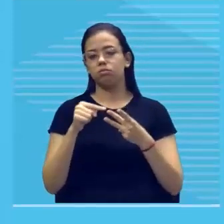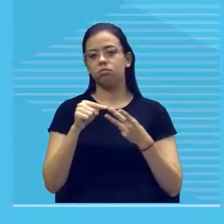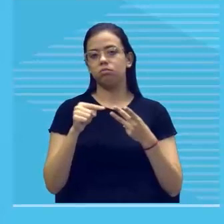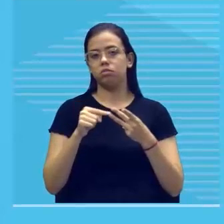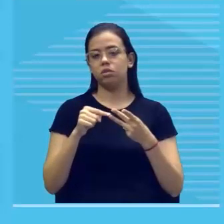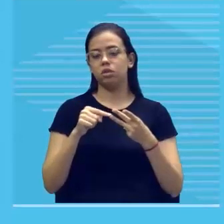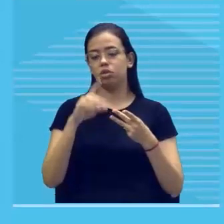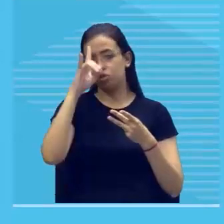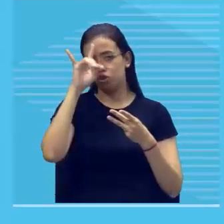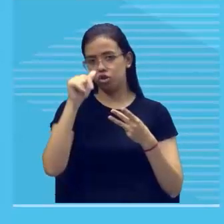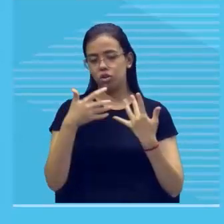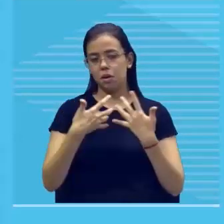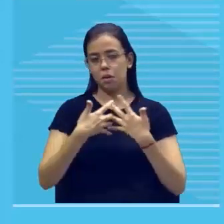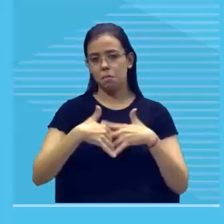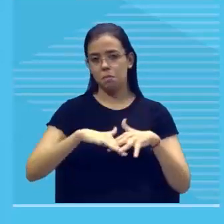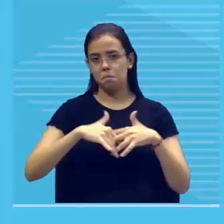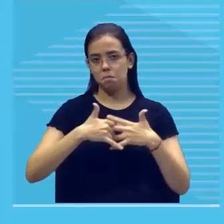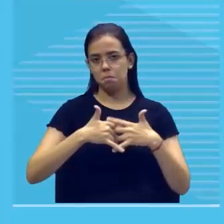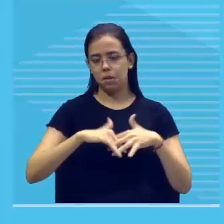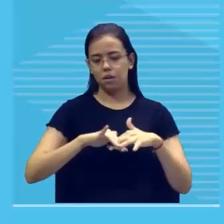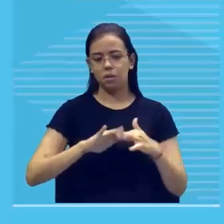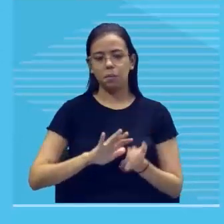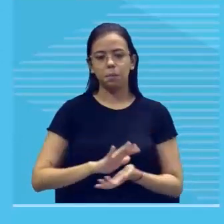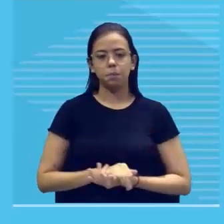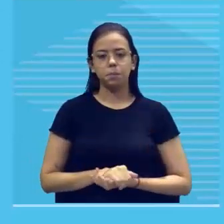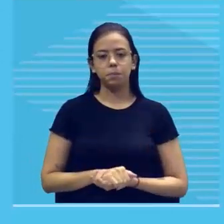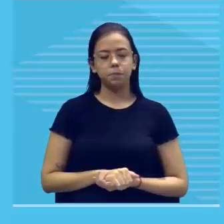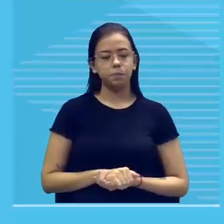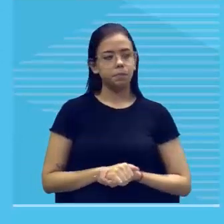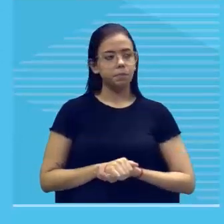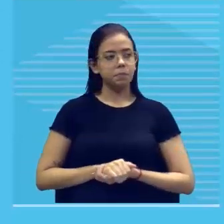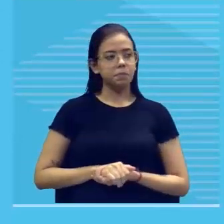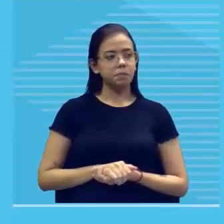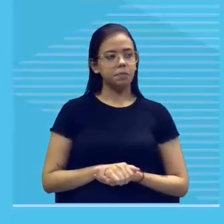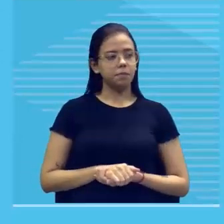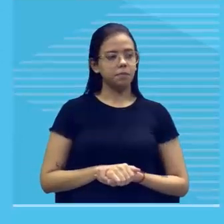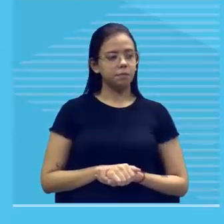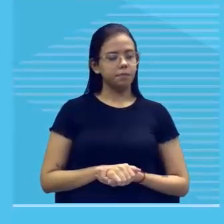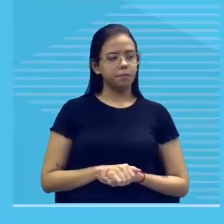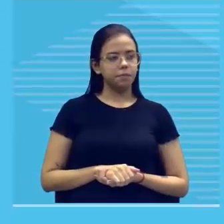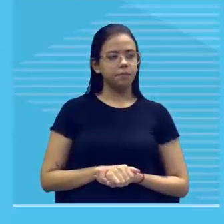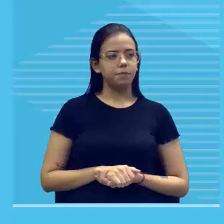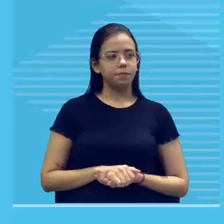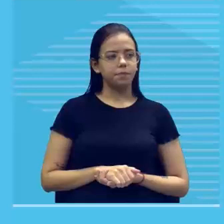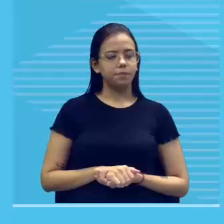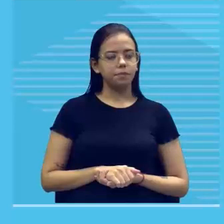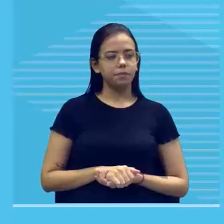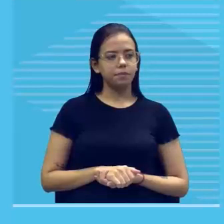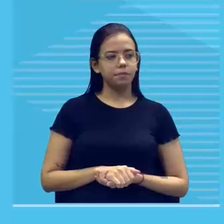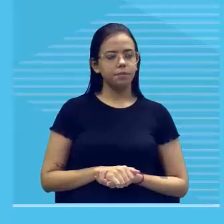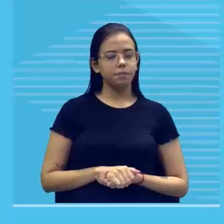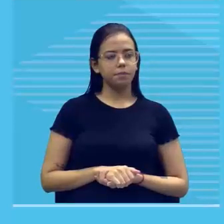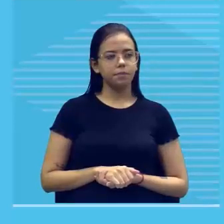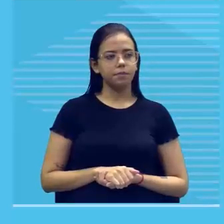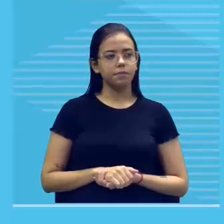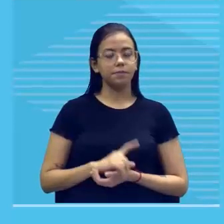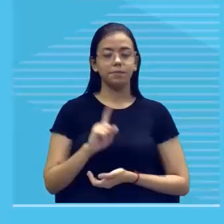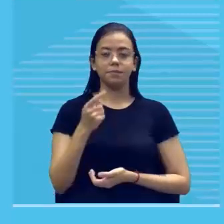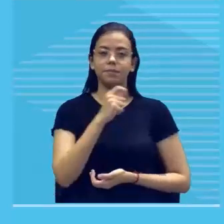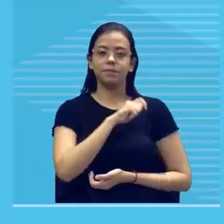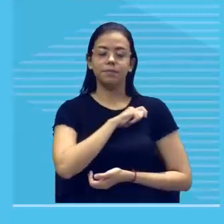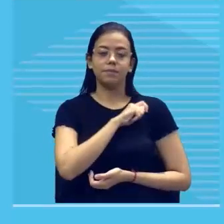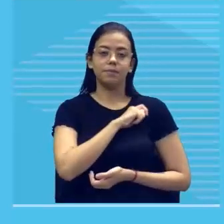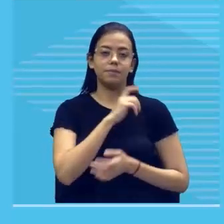com máquinas né Ei pai Ei jovem han os nossos grandes alunos